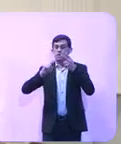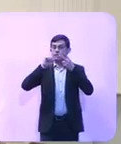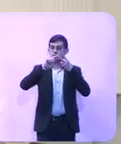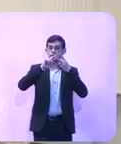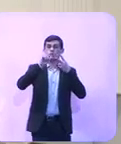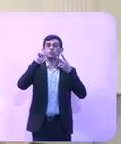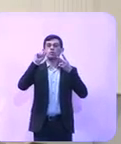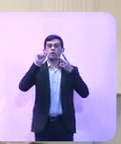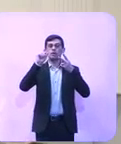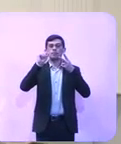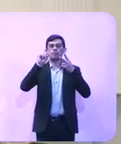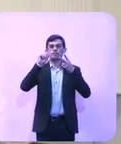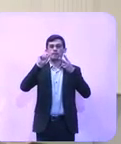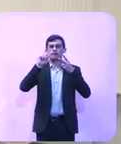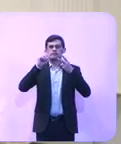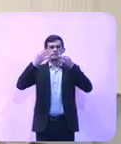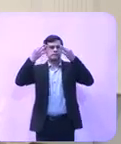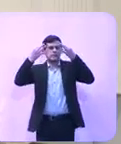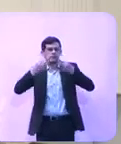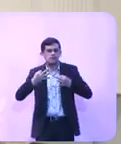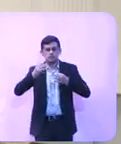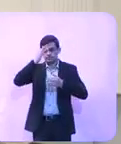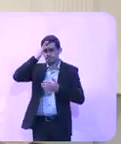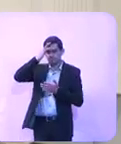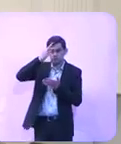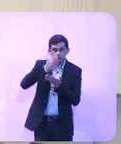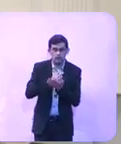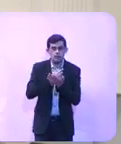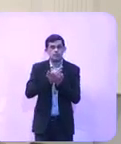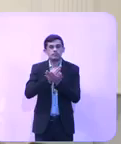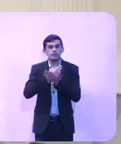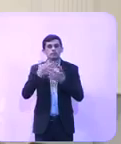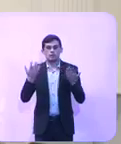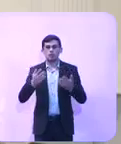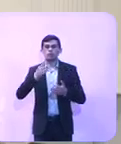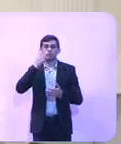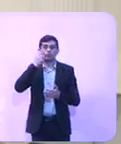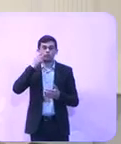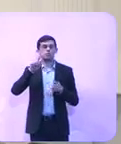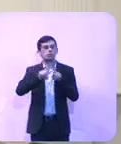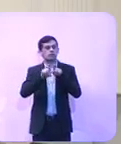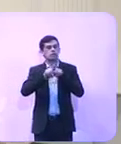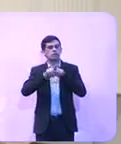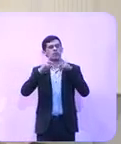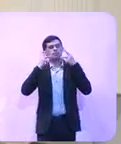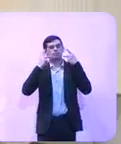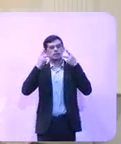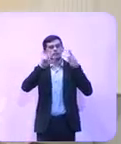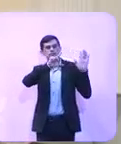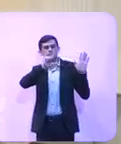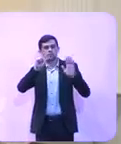segunda parte são afirmações de fé. E aí vimos numa segunda mensagem